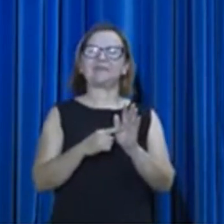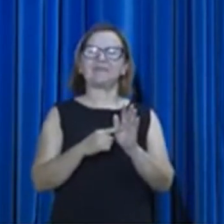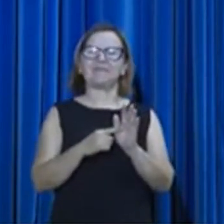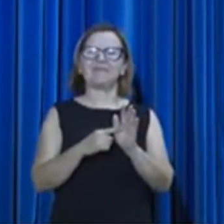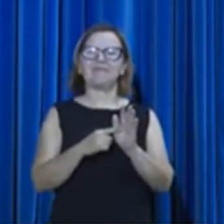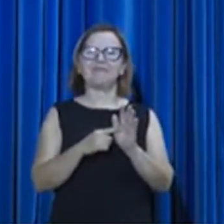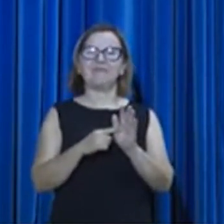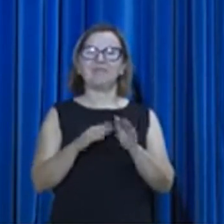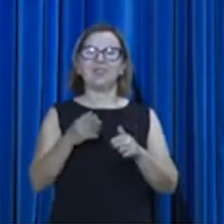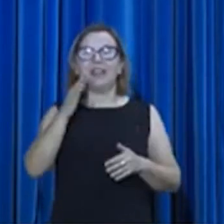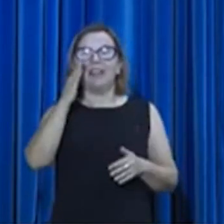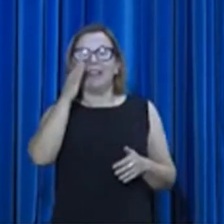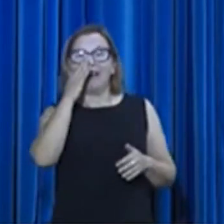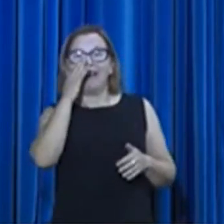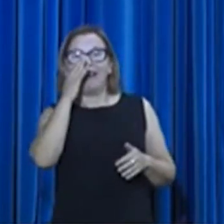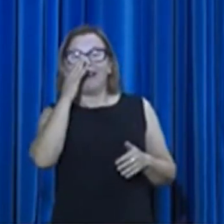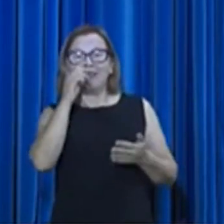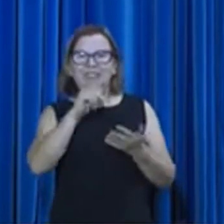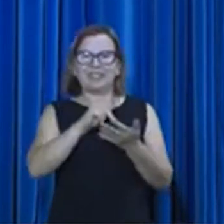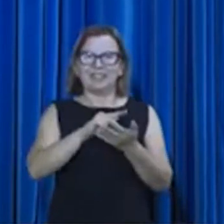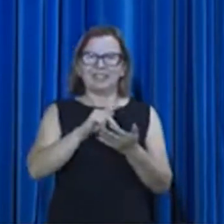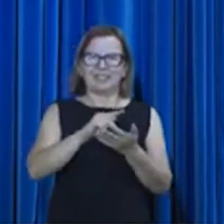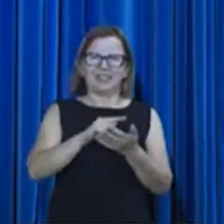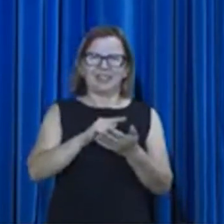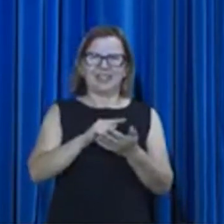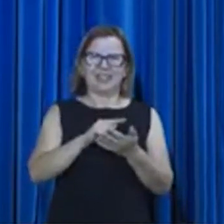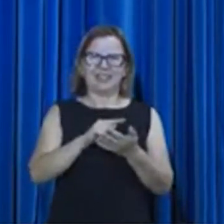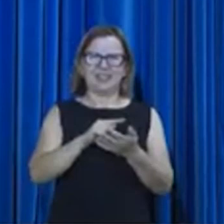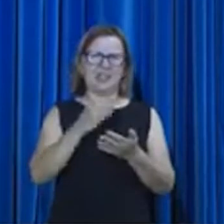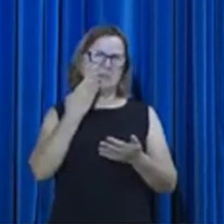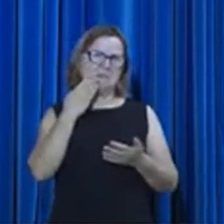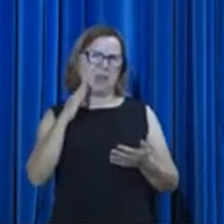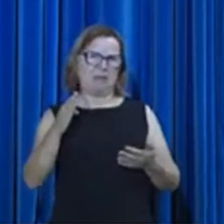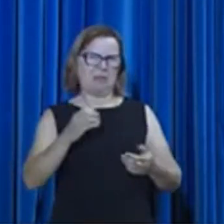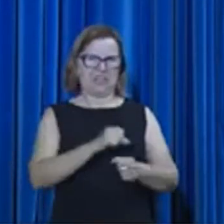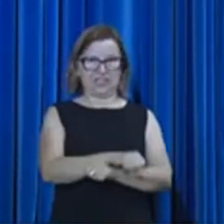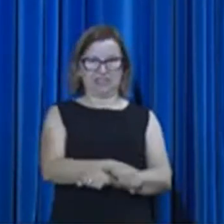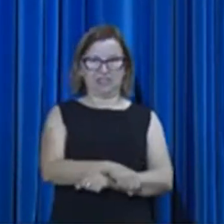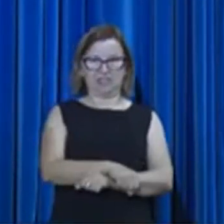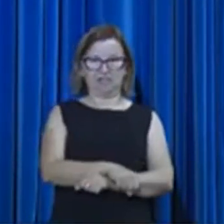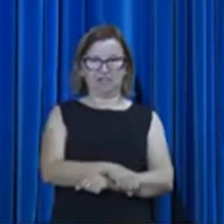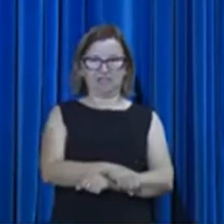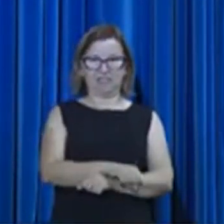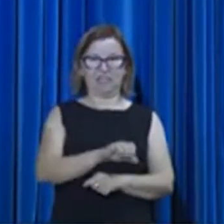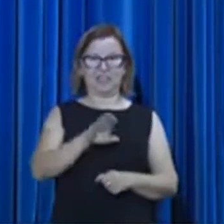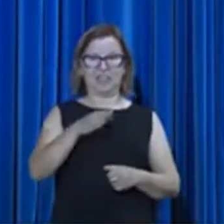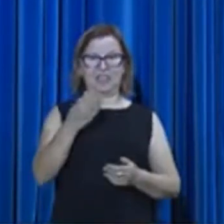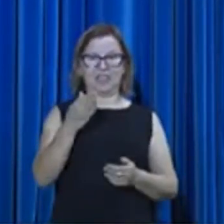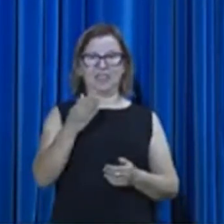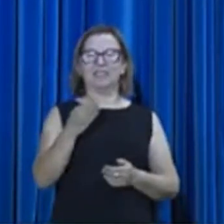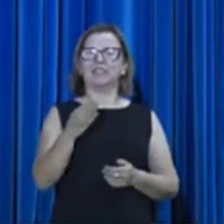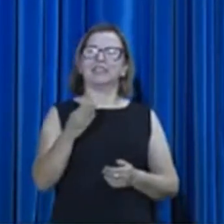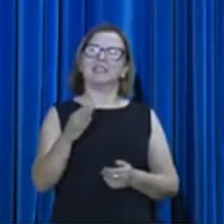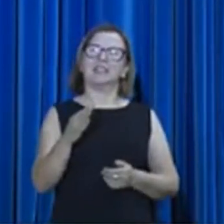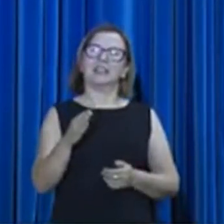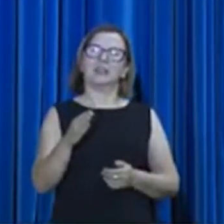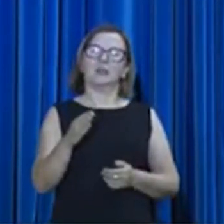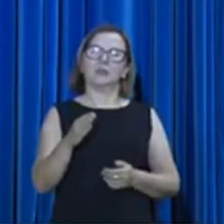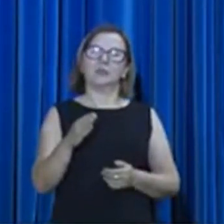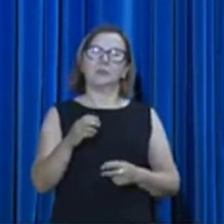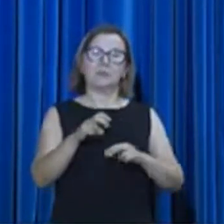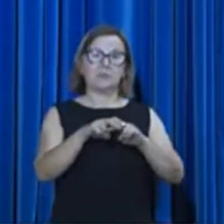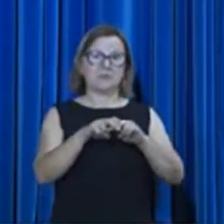contemplando a realidade da escravidão na Babilônia. Então ele se volta diante da tristeza, da